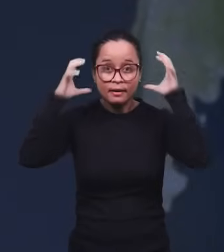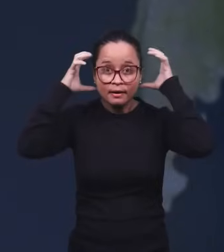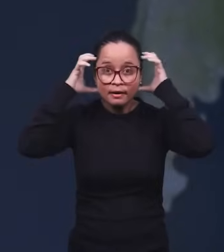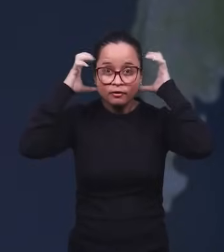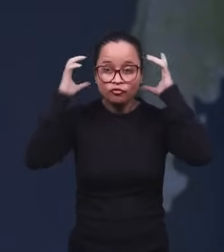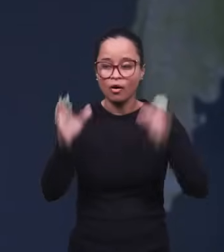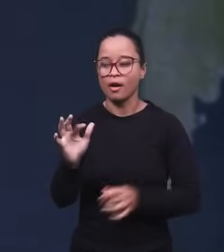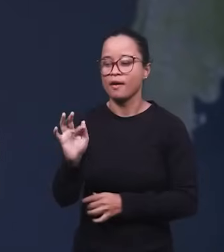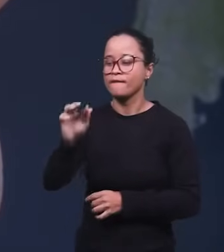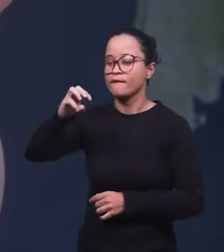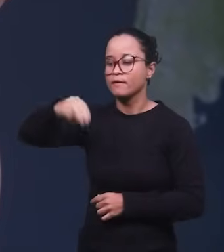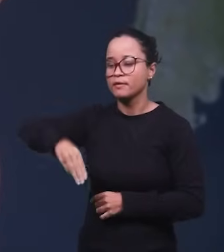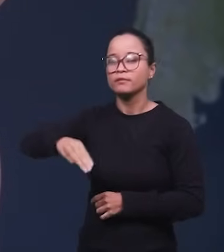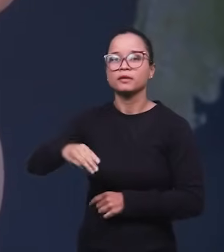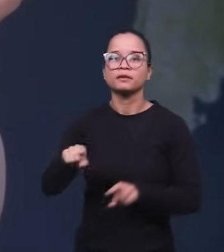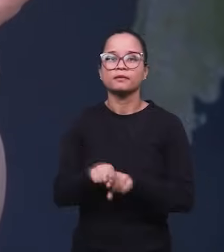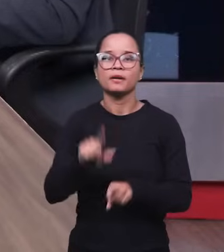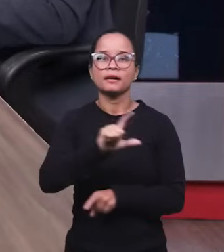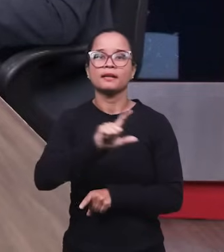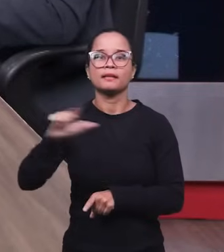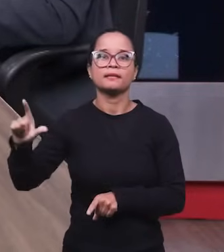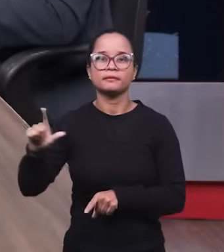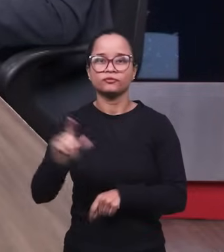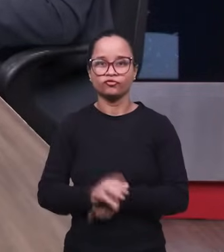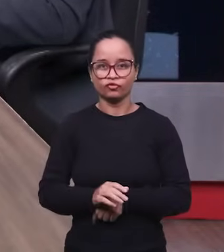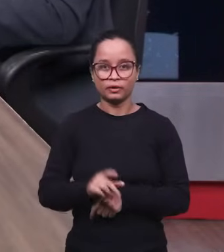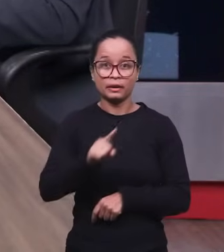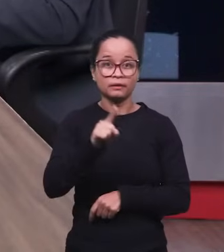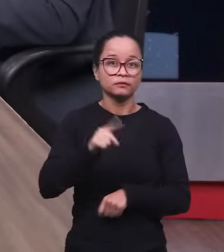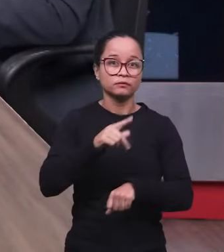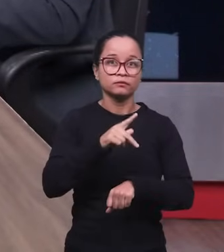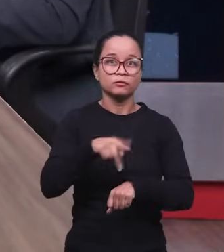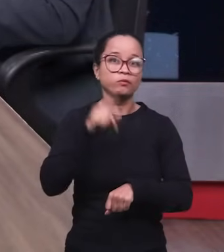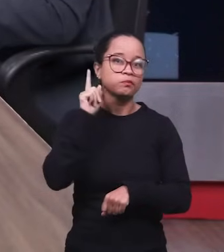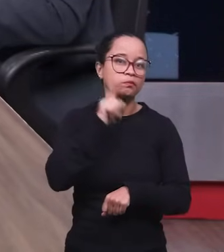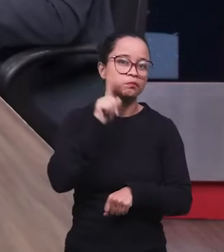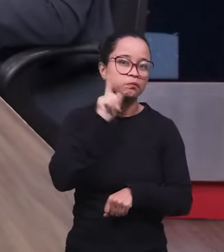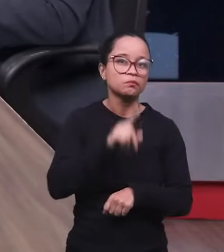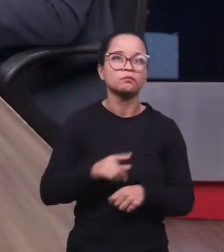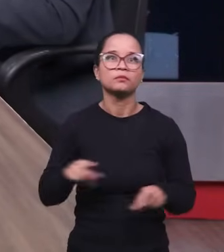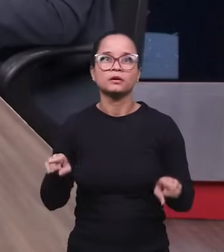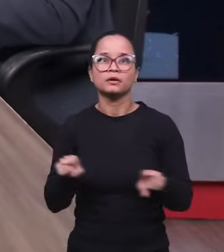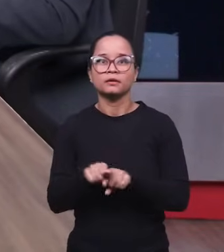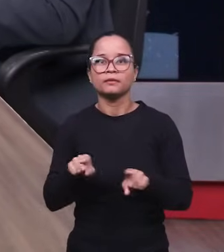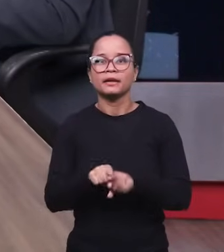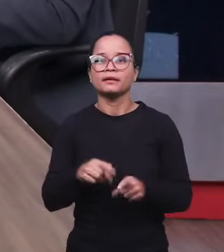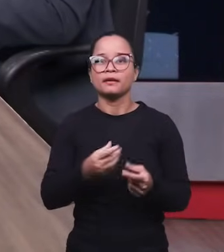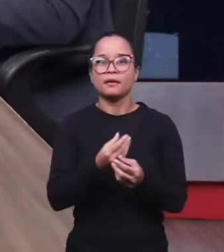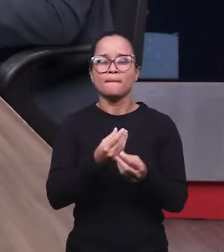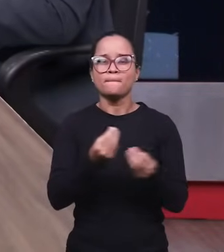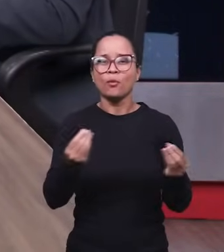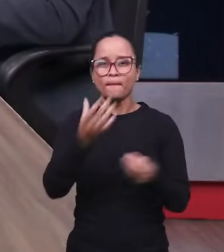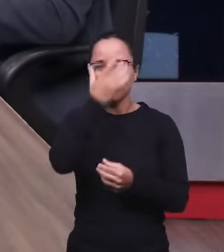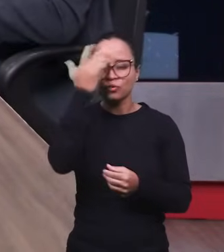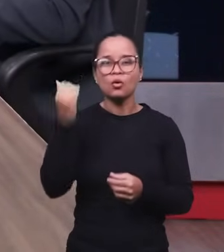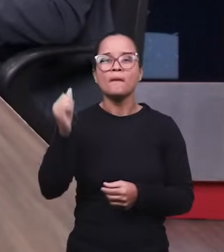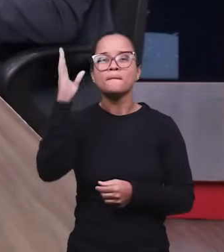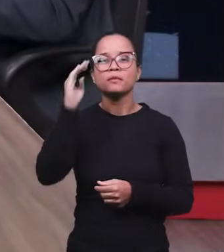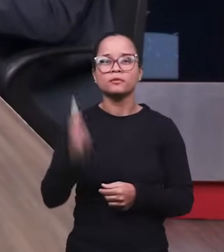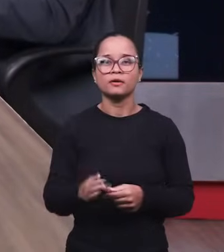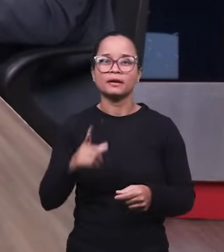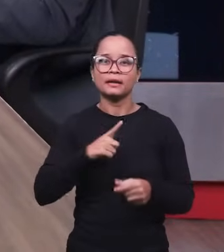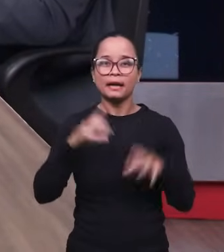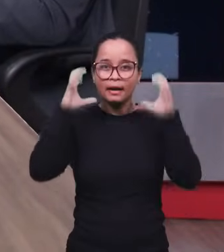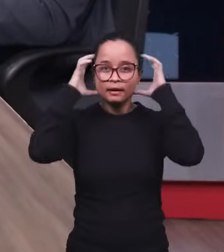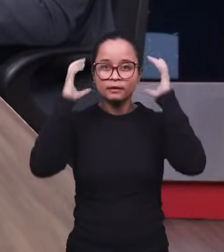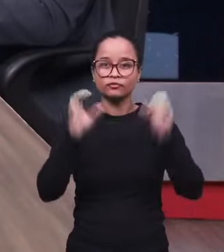FM nossa na costa leste dos Estados Unidos, transmitindo programa nosso em português para regiões ali onde há muitos brasileiros, né? E